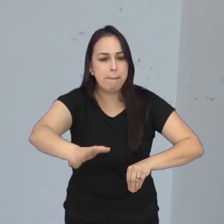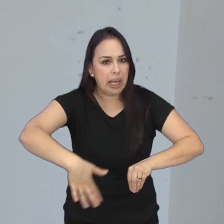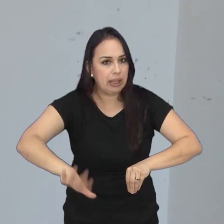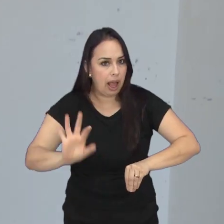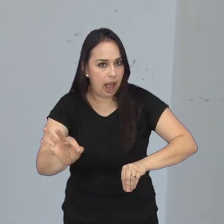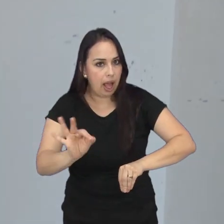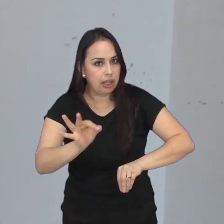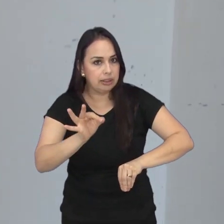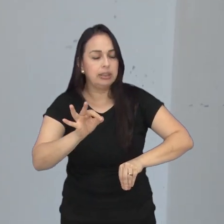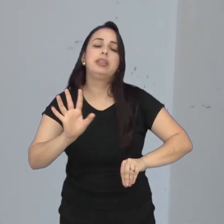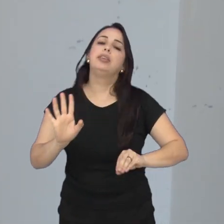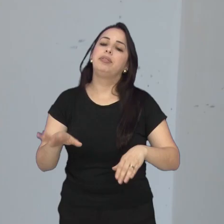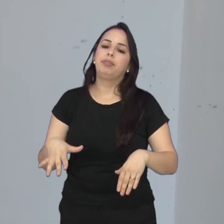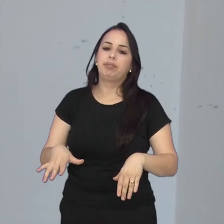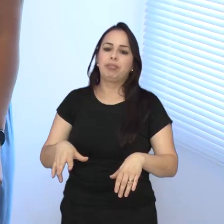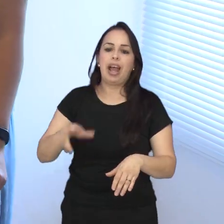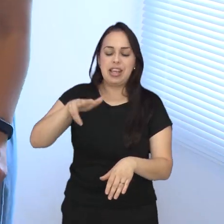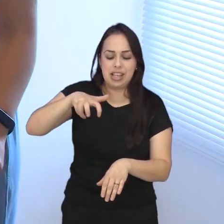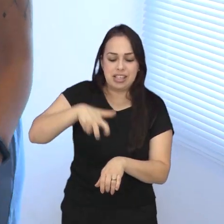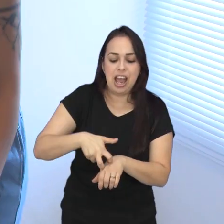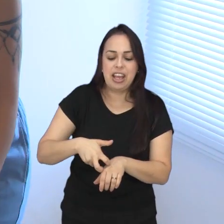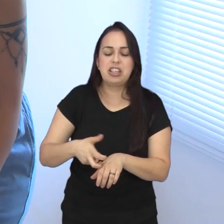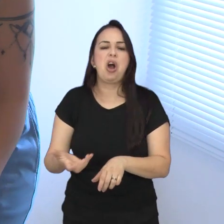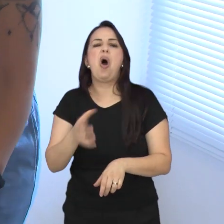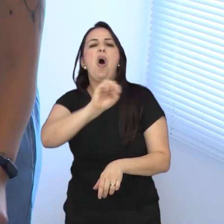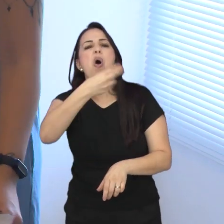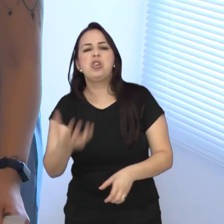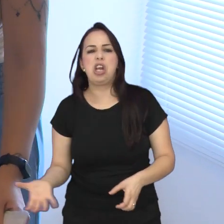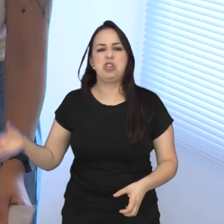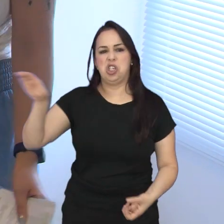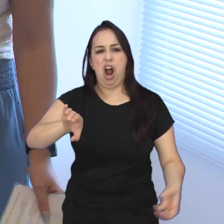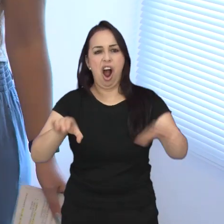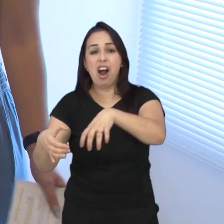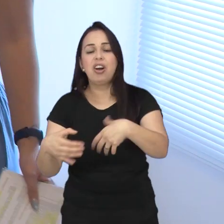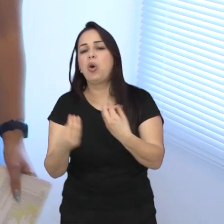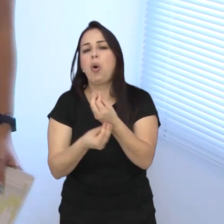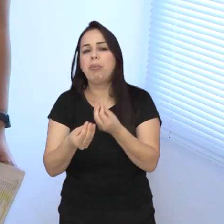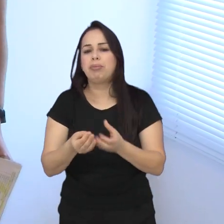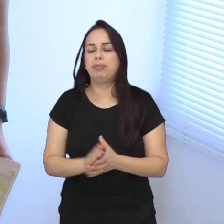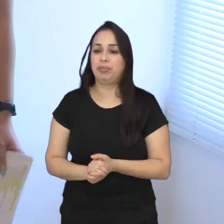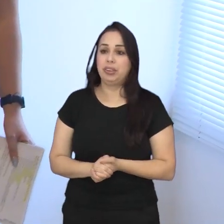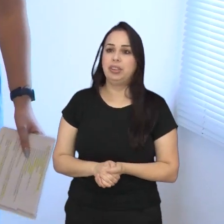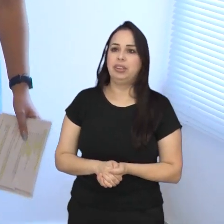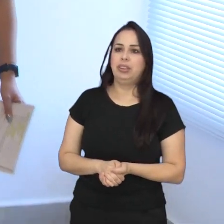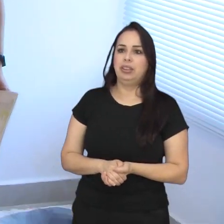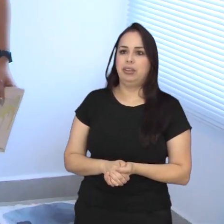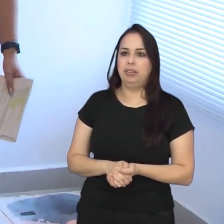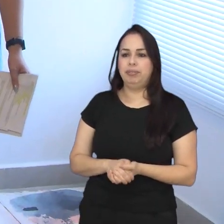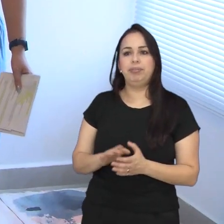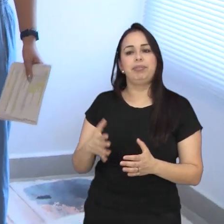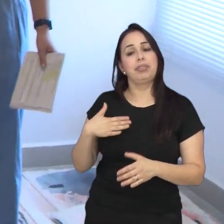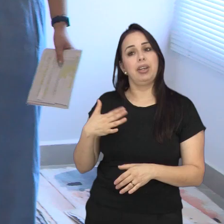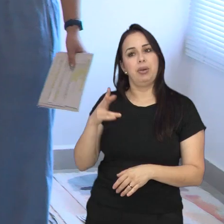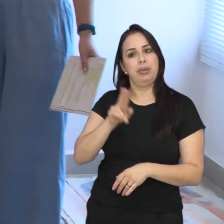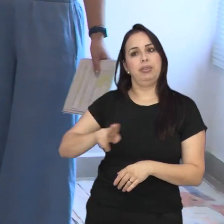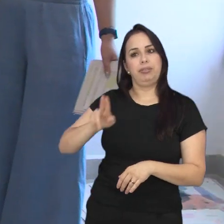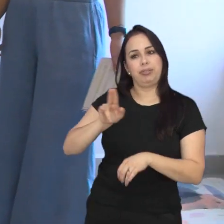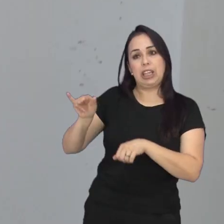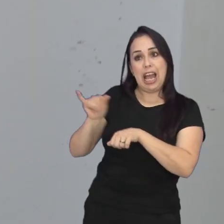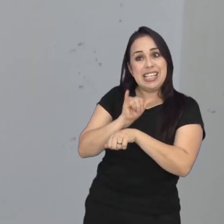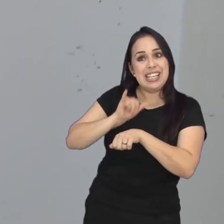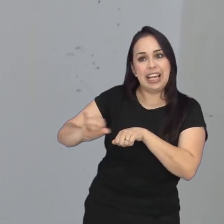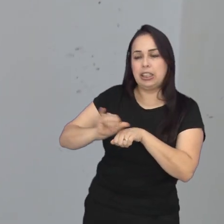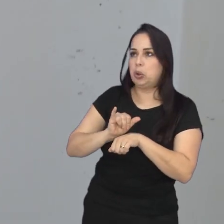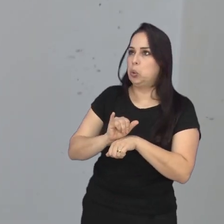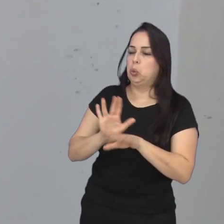do jeito que tá aqui e você agacha, você joga, como que é? Olha, eu uso todos os